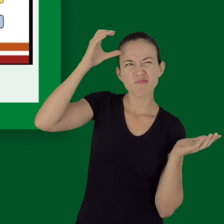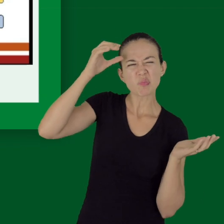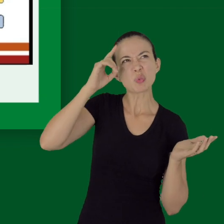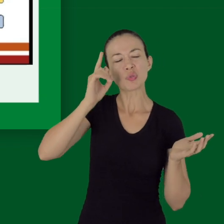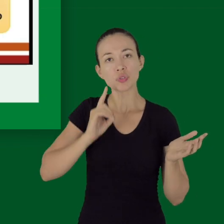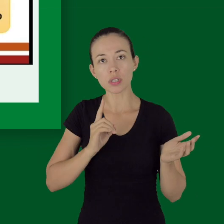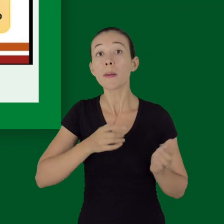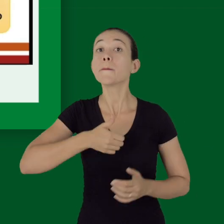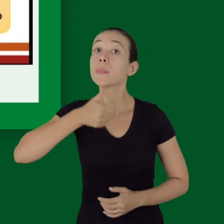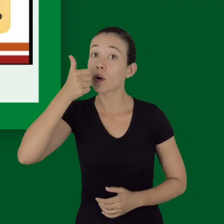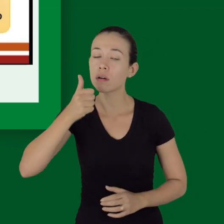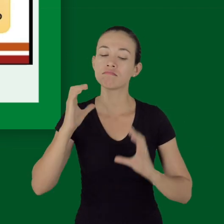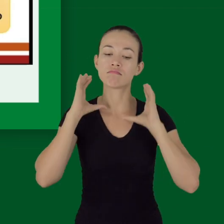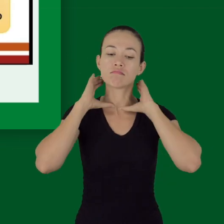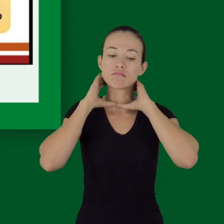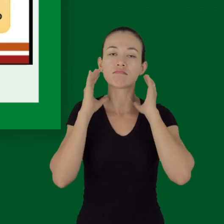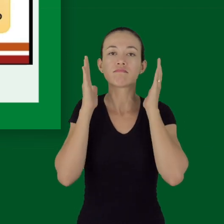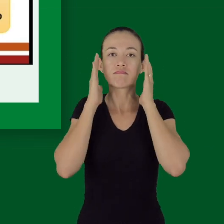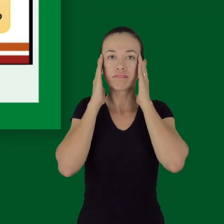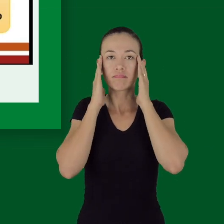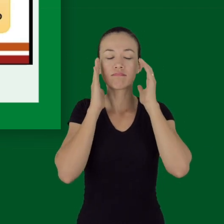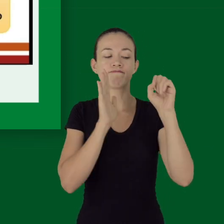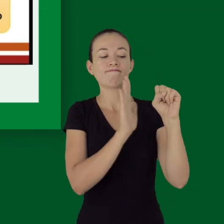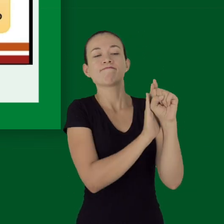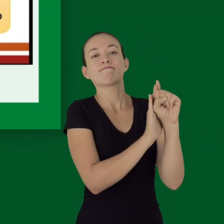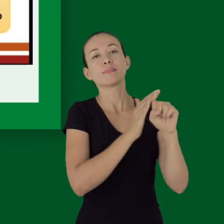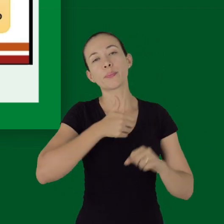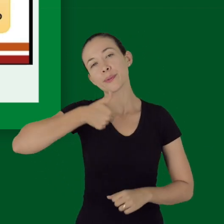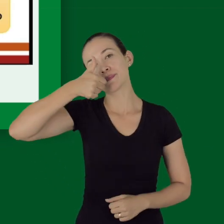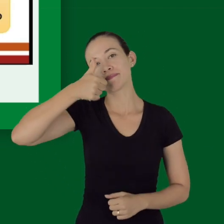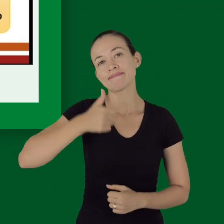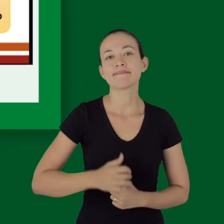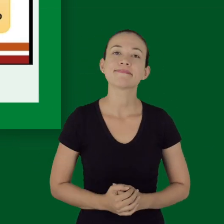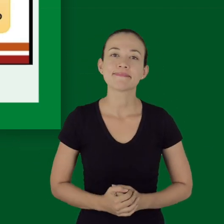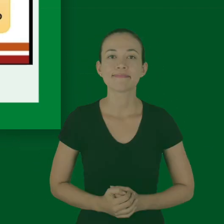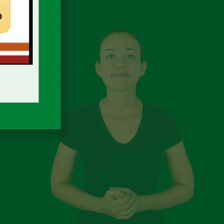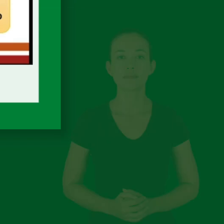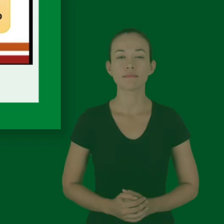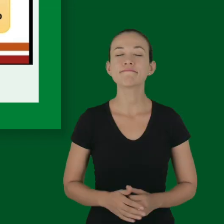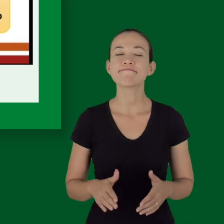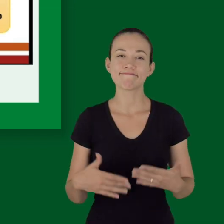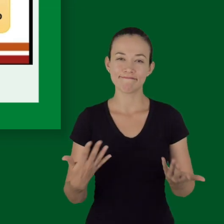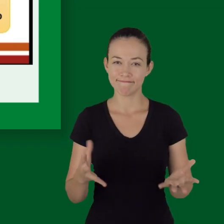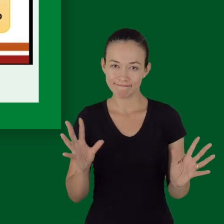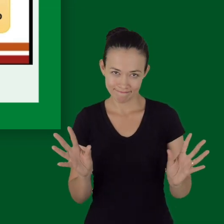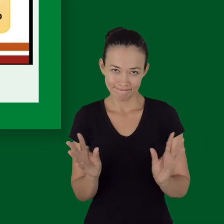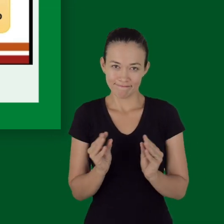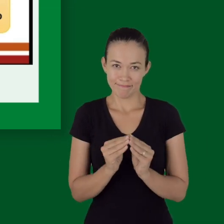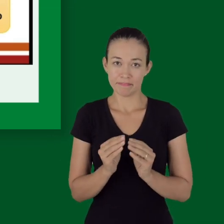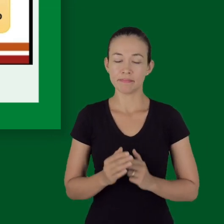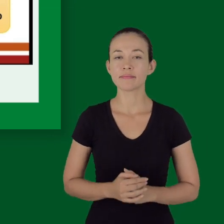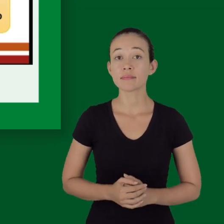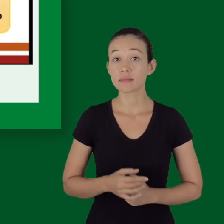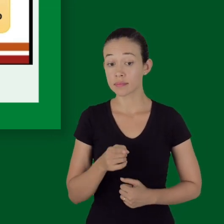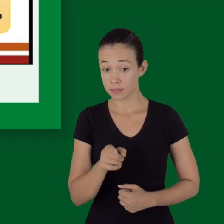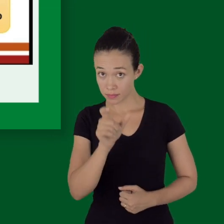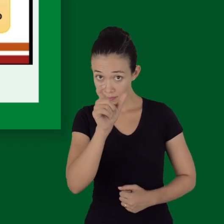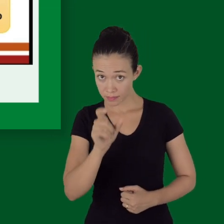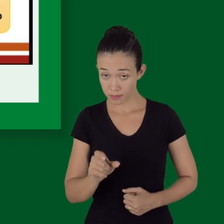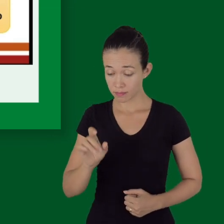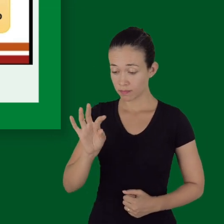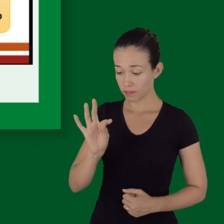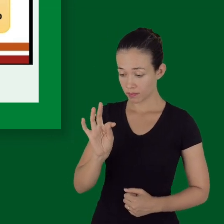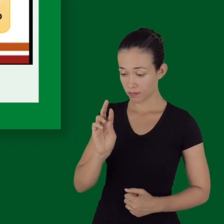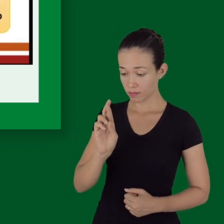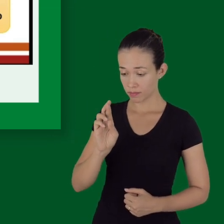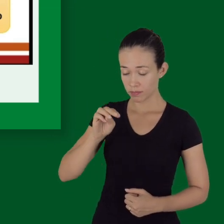Tá? Essa é a premissa que nós temos aí sempre. De um modo geral, só para a gente finalizar, então, o que nós temos, então, nessa abordagem